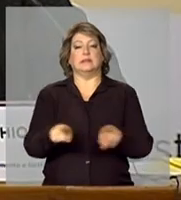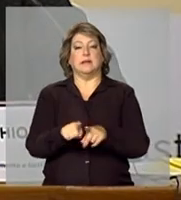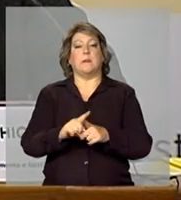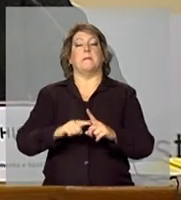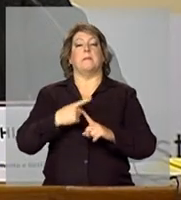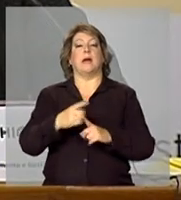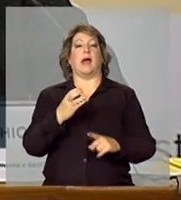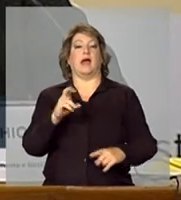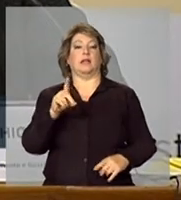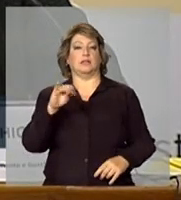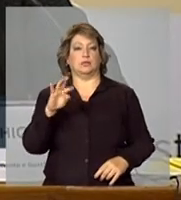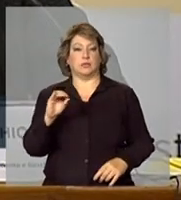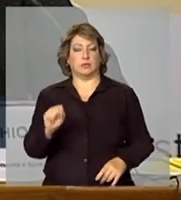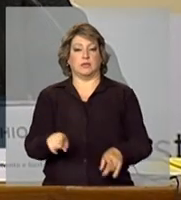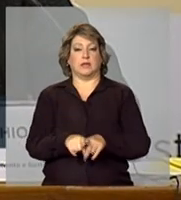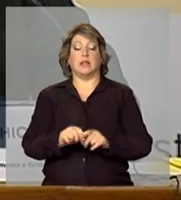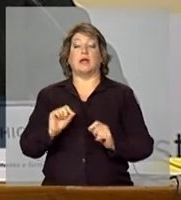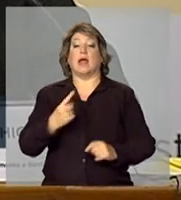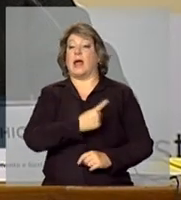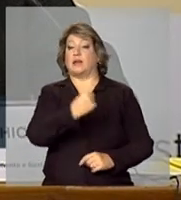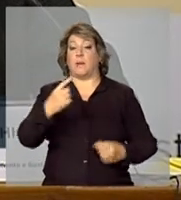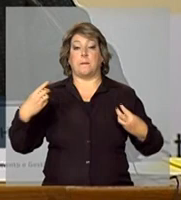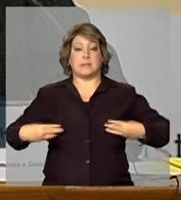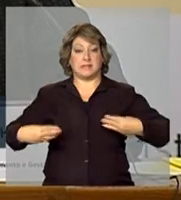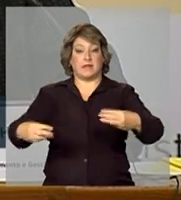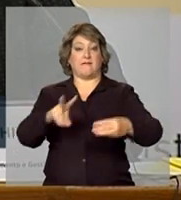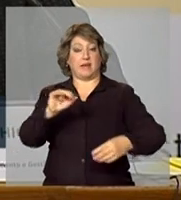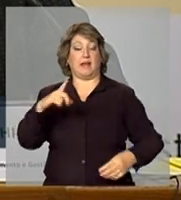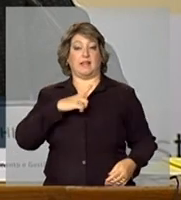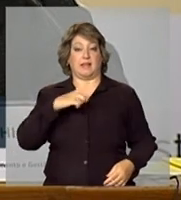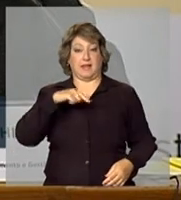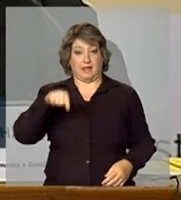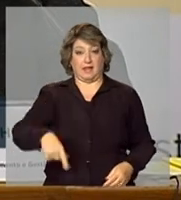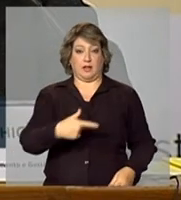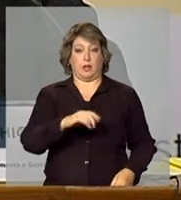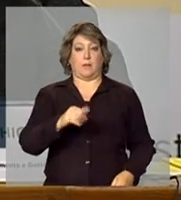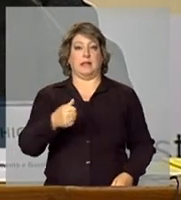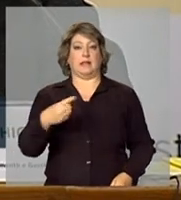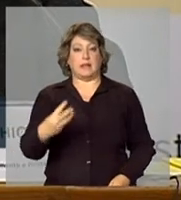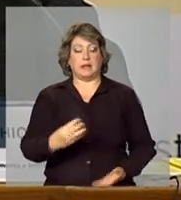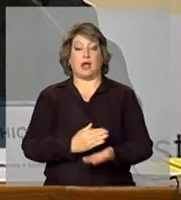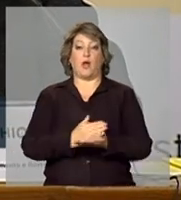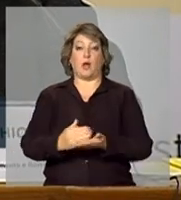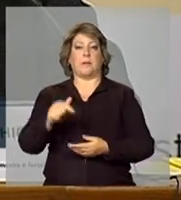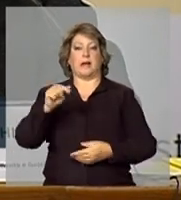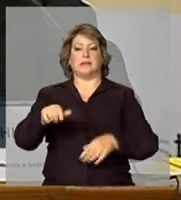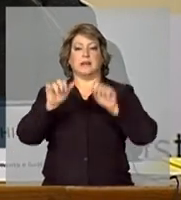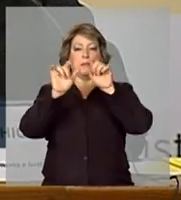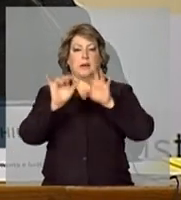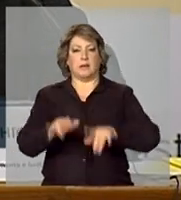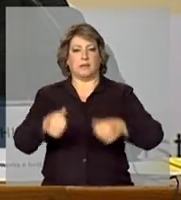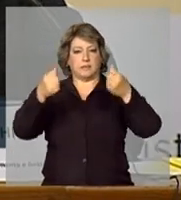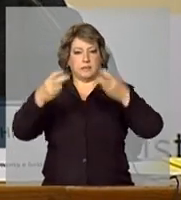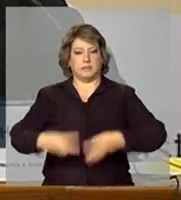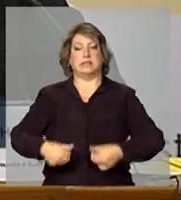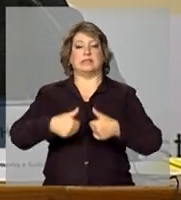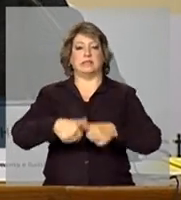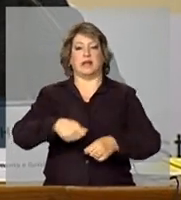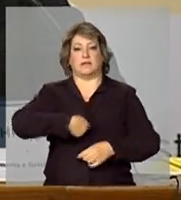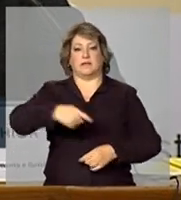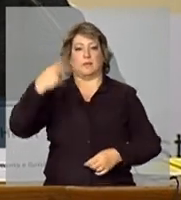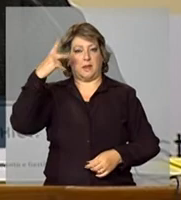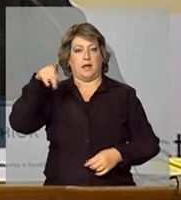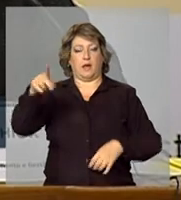que cada um dos Ministérios terá nesse ano de 2013 EA partir desse relatório está sendo enviado